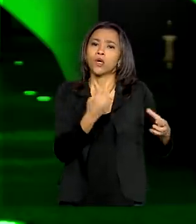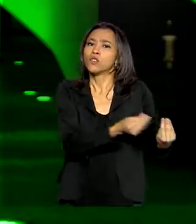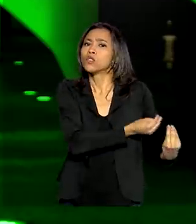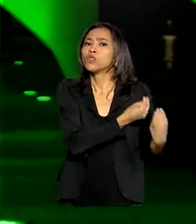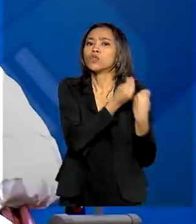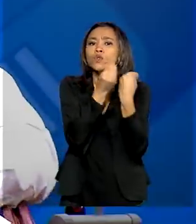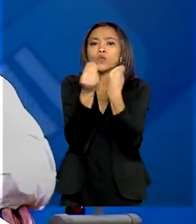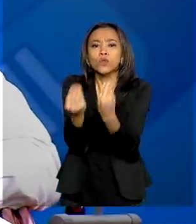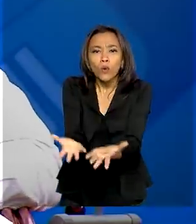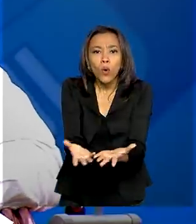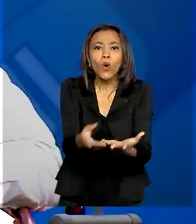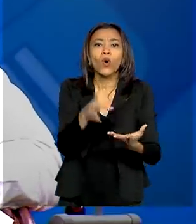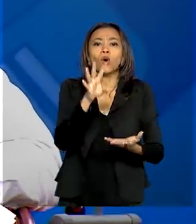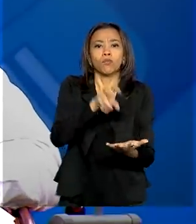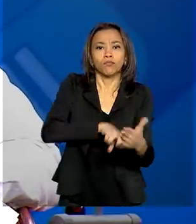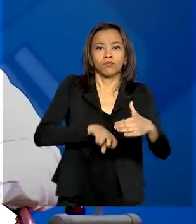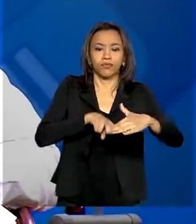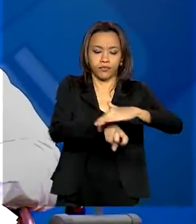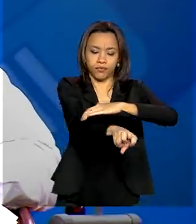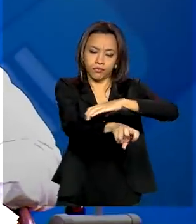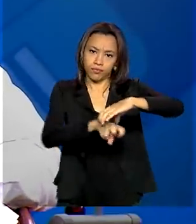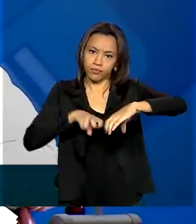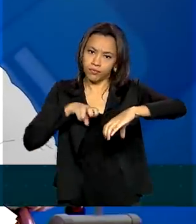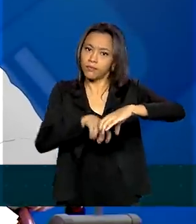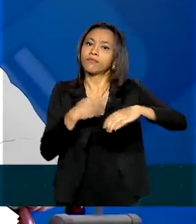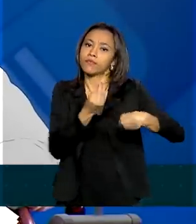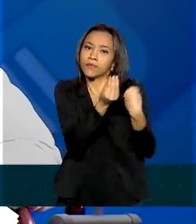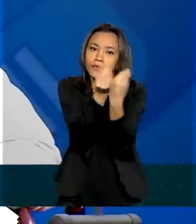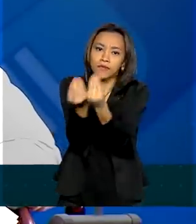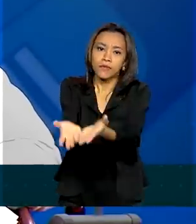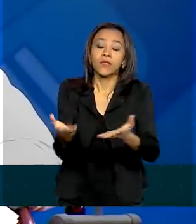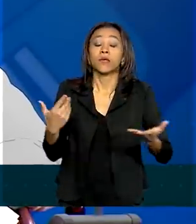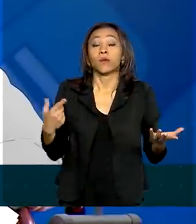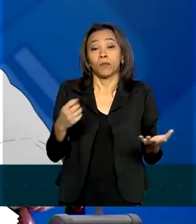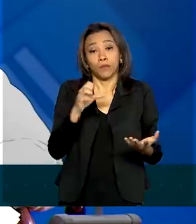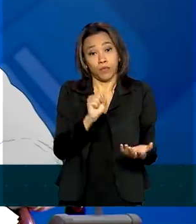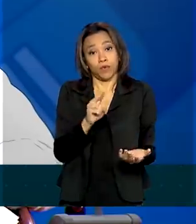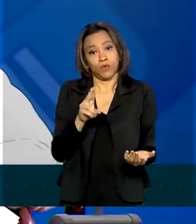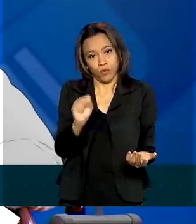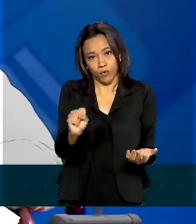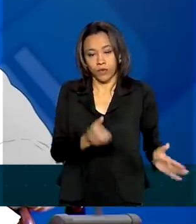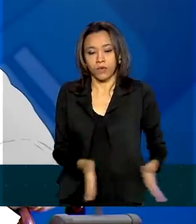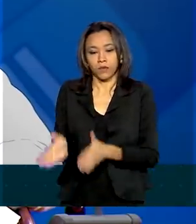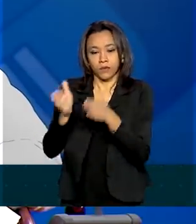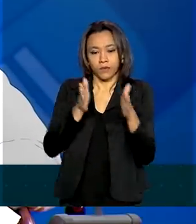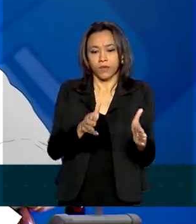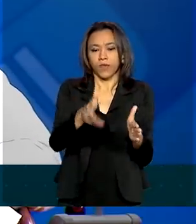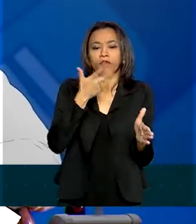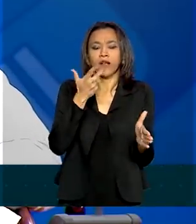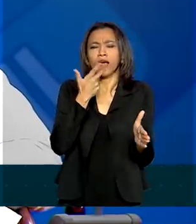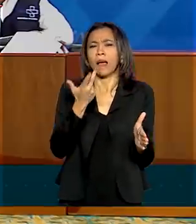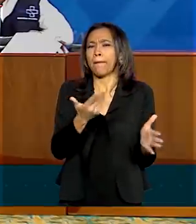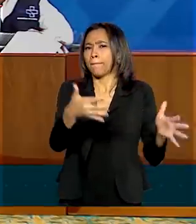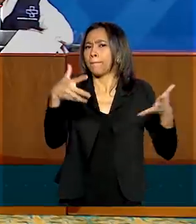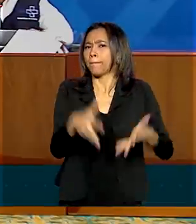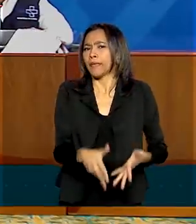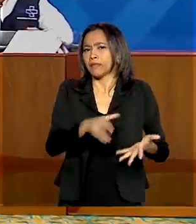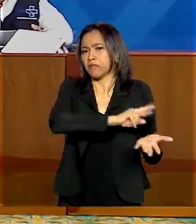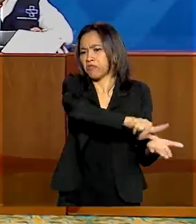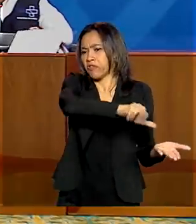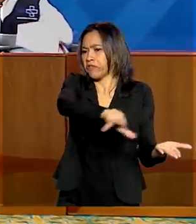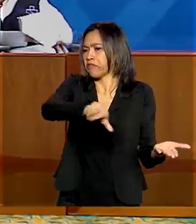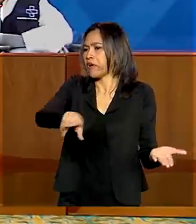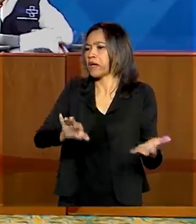para o SUS. Isso é uma questão importante da gente destacar a grande participação de empresas que estão nos ajudando. Nos